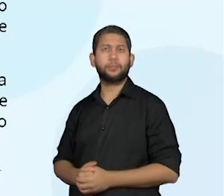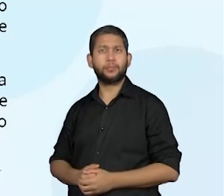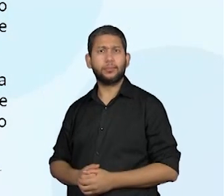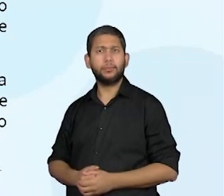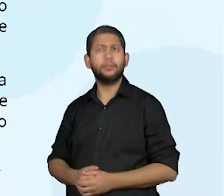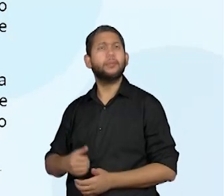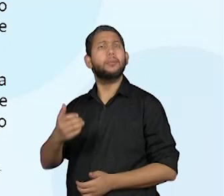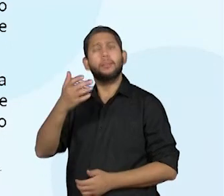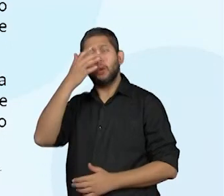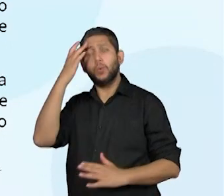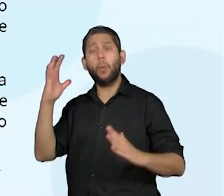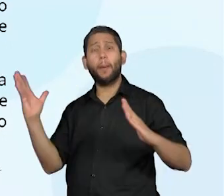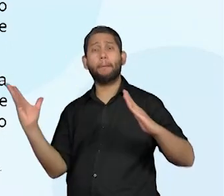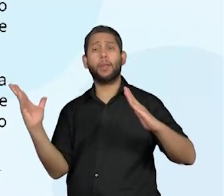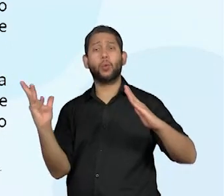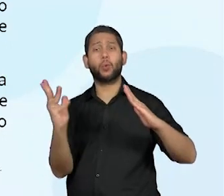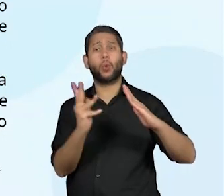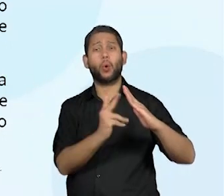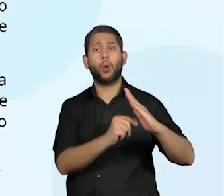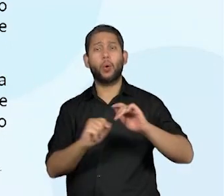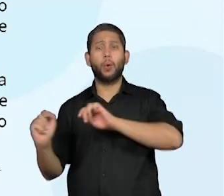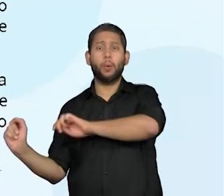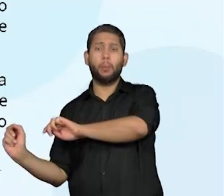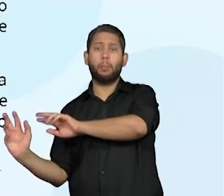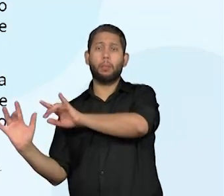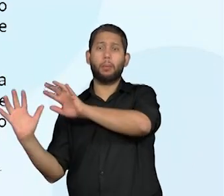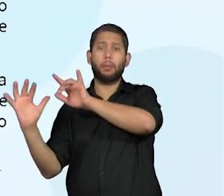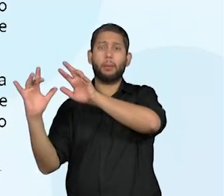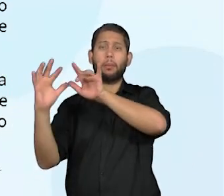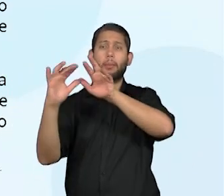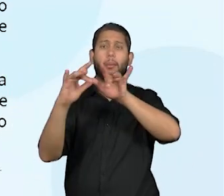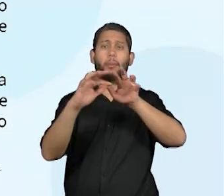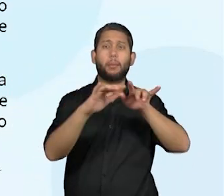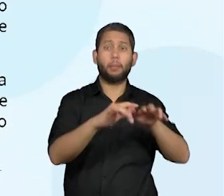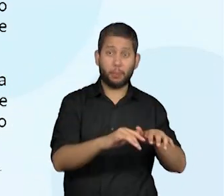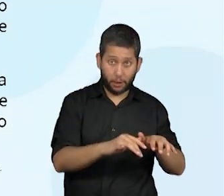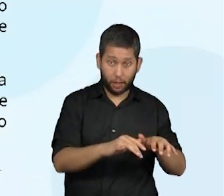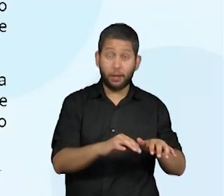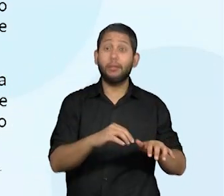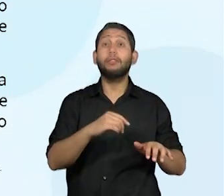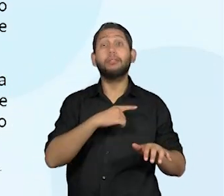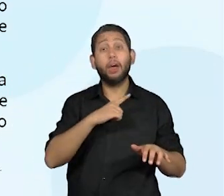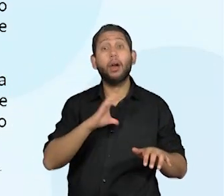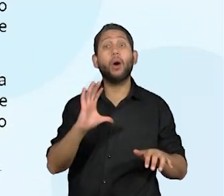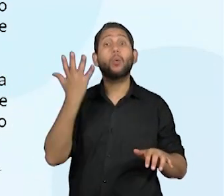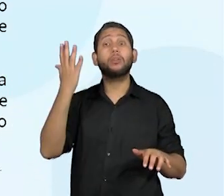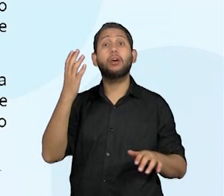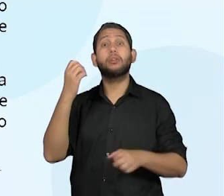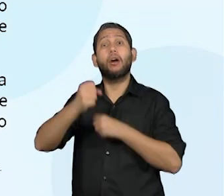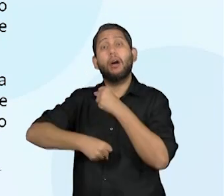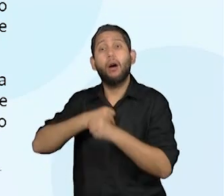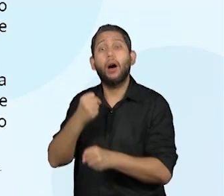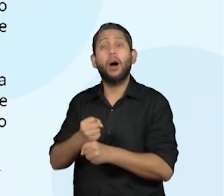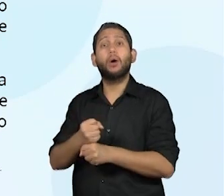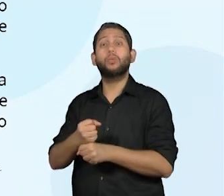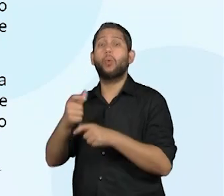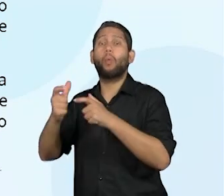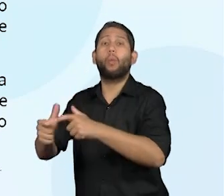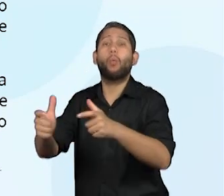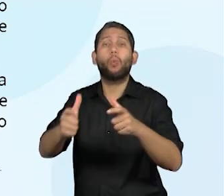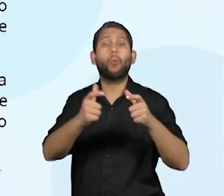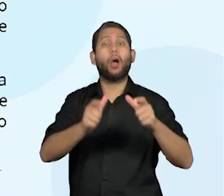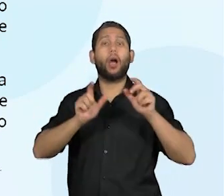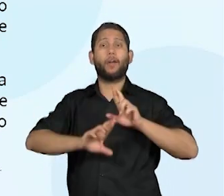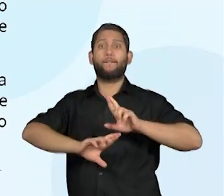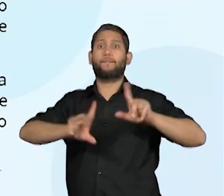Processos migratórios em diferentes tempos e espaços. Muito bem, professor. Já sei que eu vou falar de